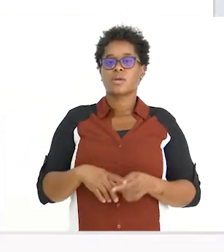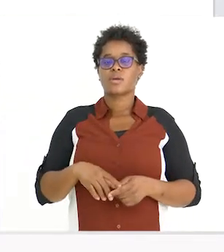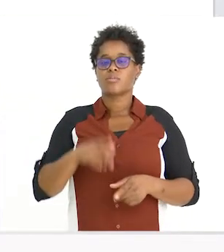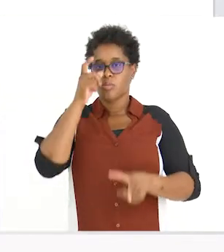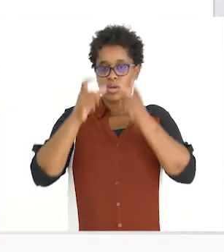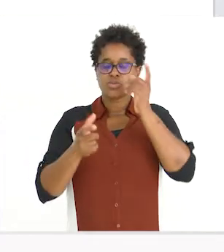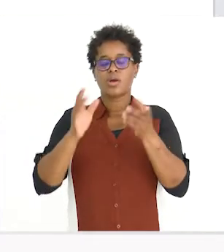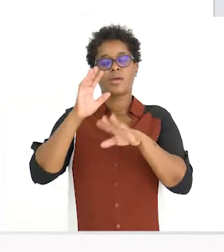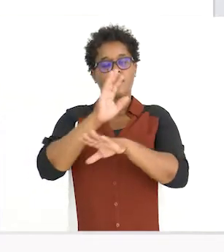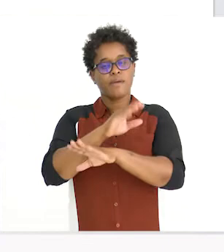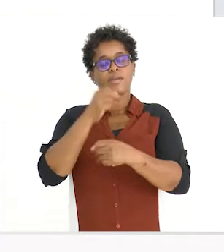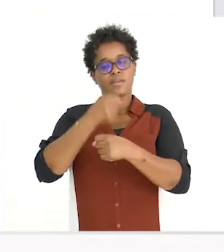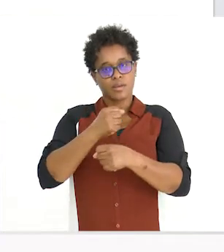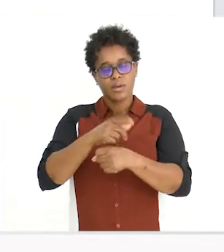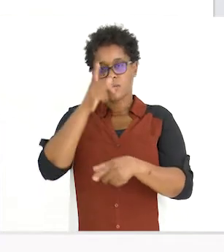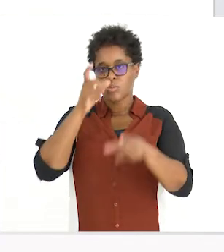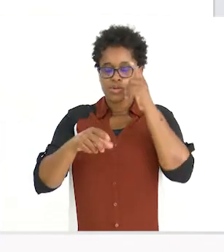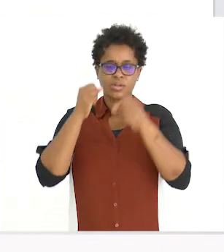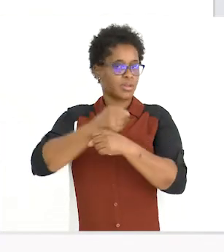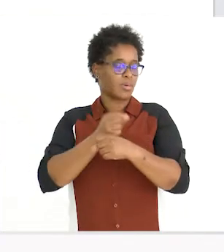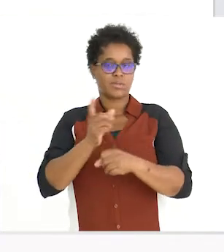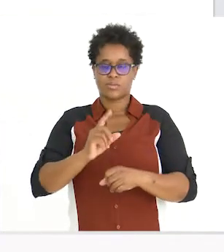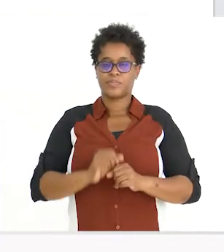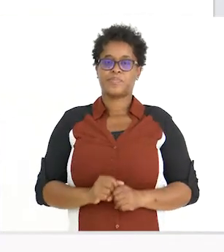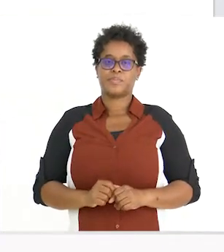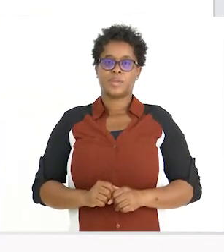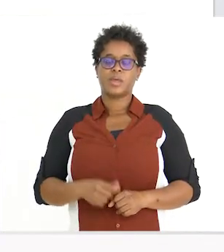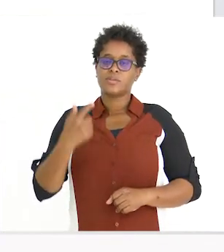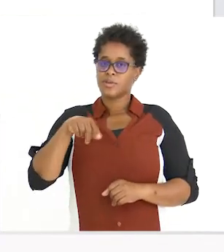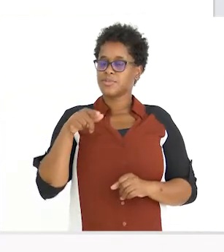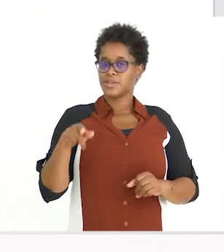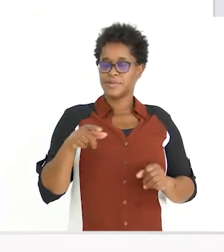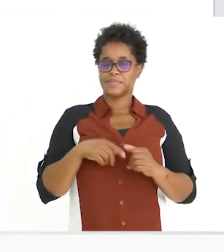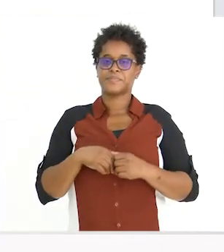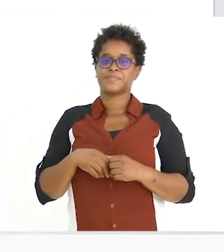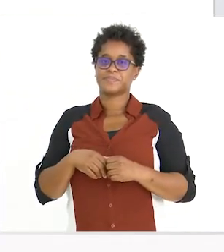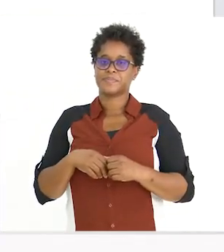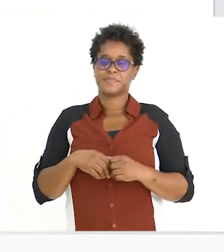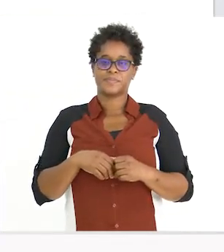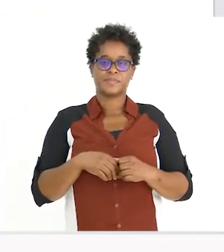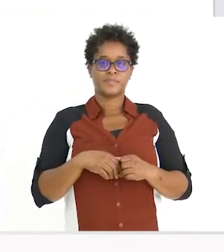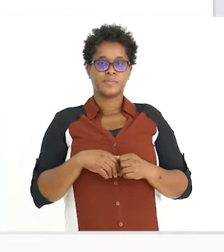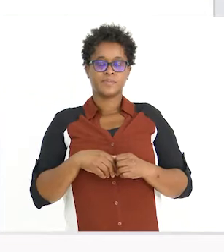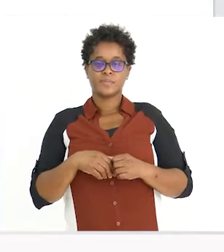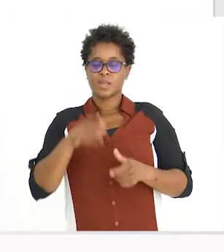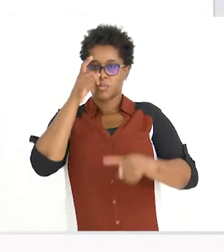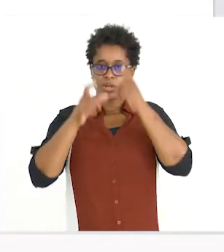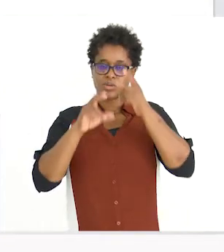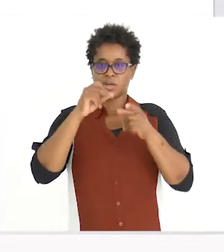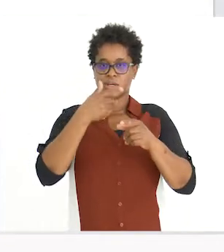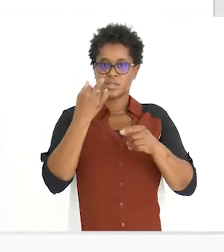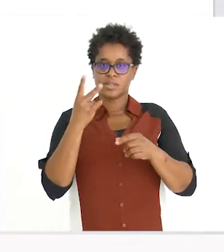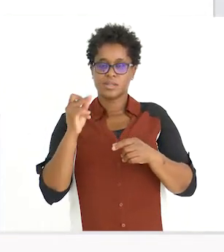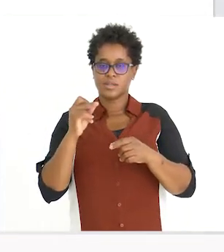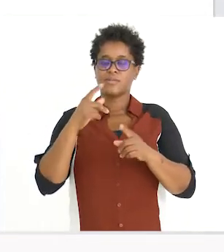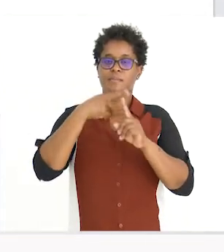empregada mais a população desempregada. Então temos ali que a população ativa é a população empregada